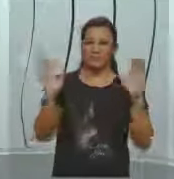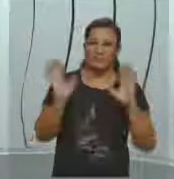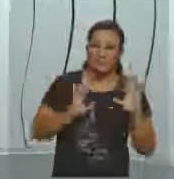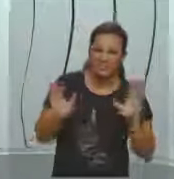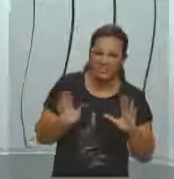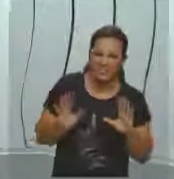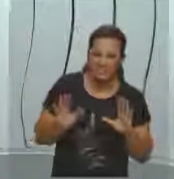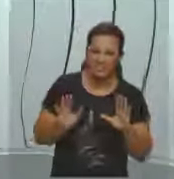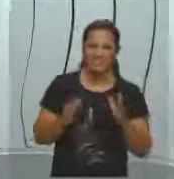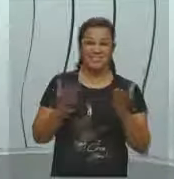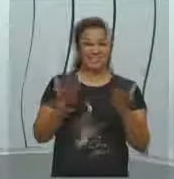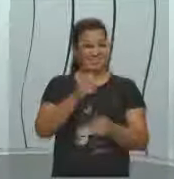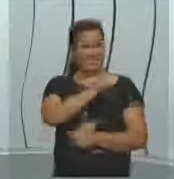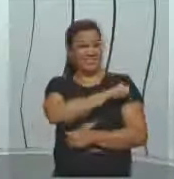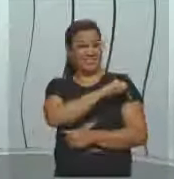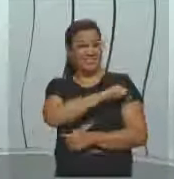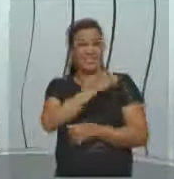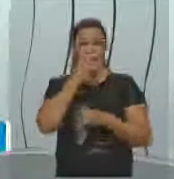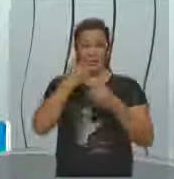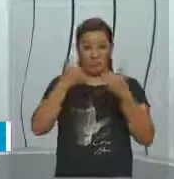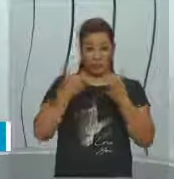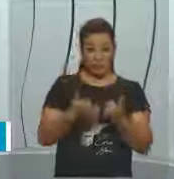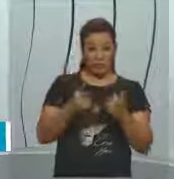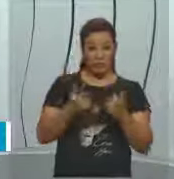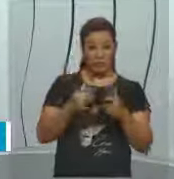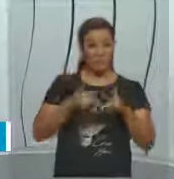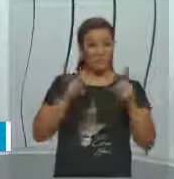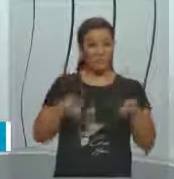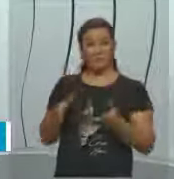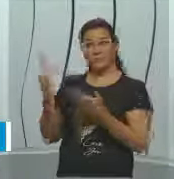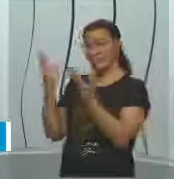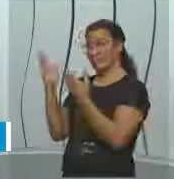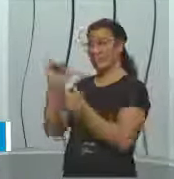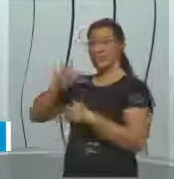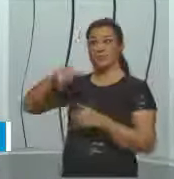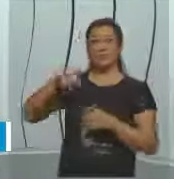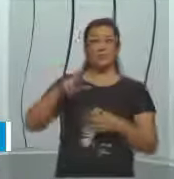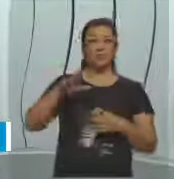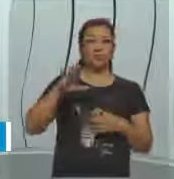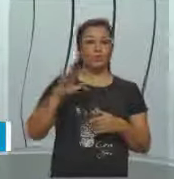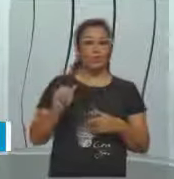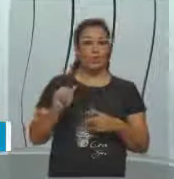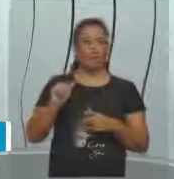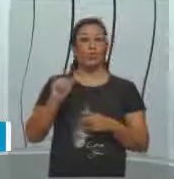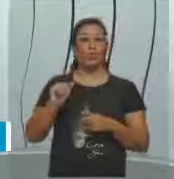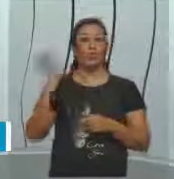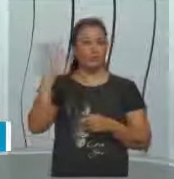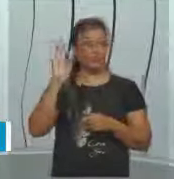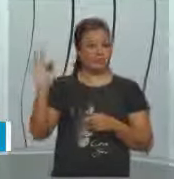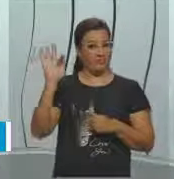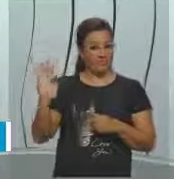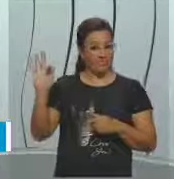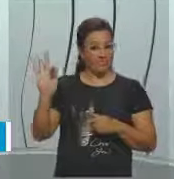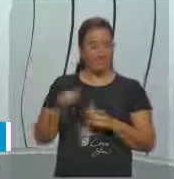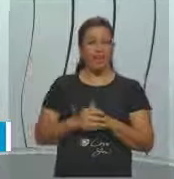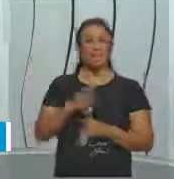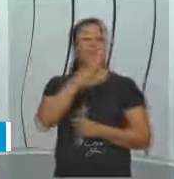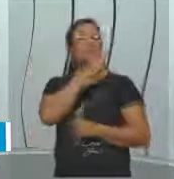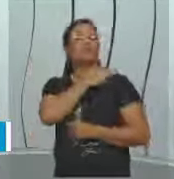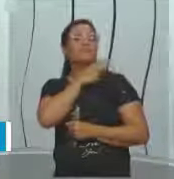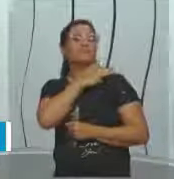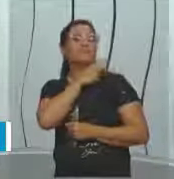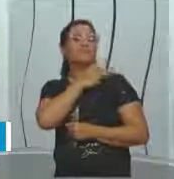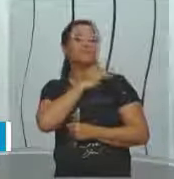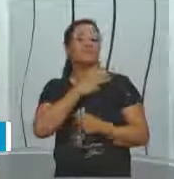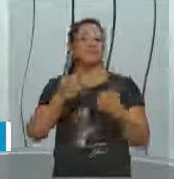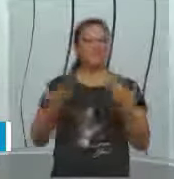aluno do ensino médio, tudo bem? Aqui é Júlio Bastos, professor de Física, com mais uma aula para o terceiro ano do ensino